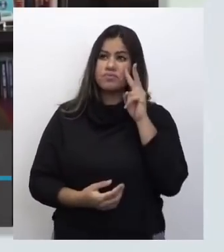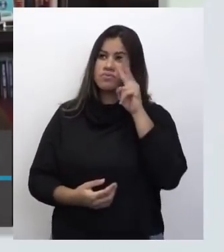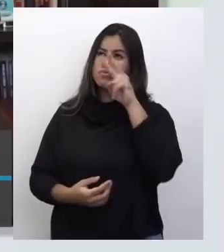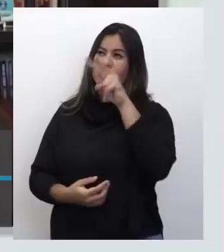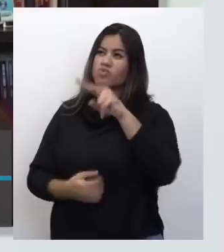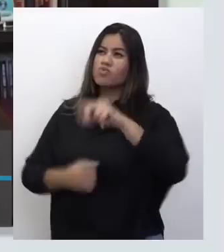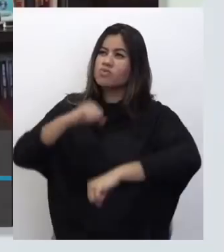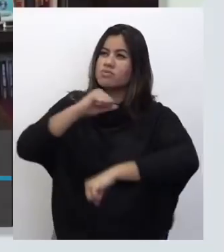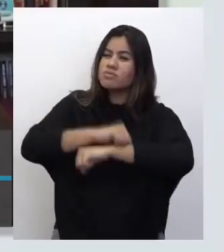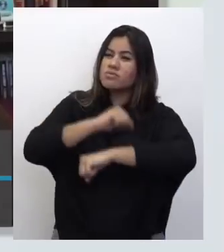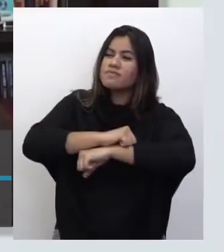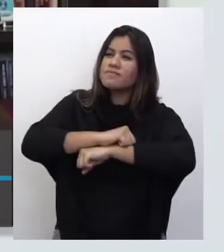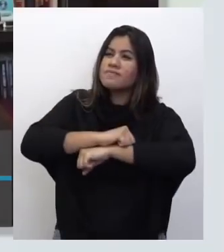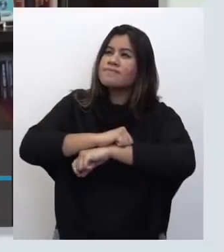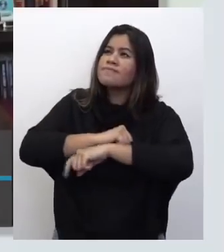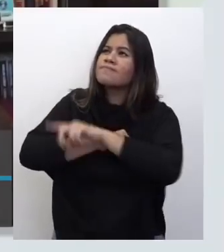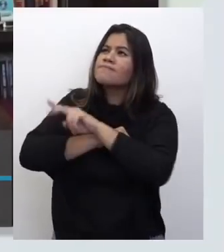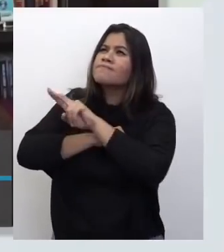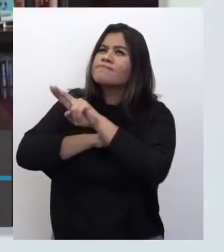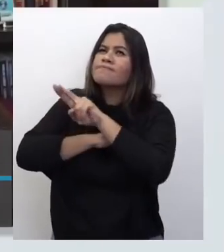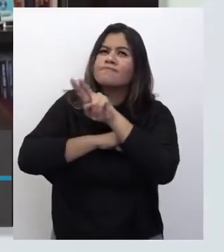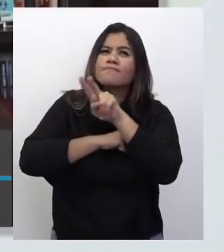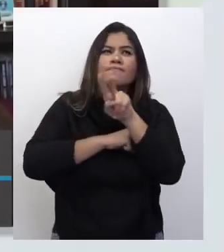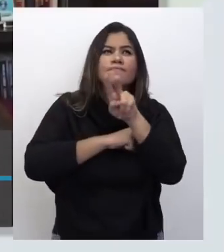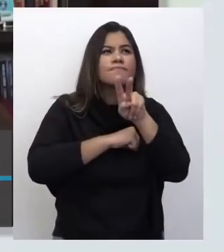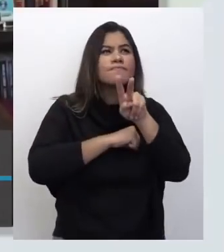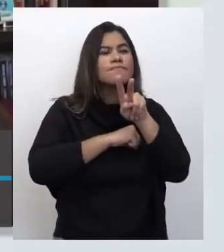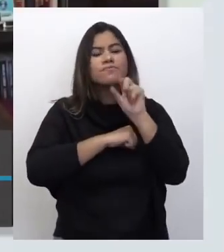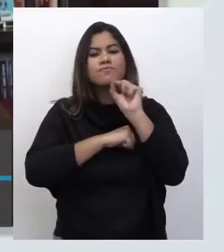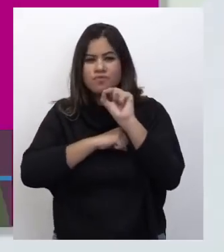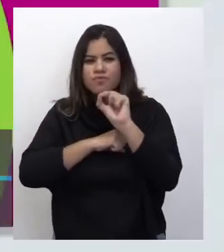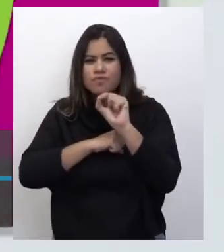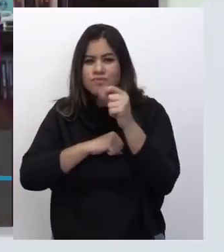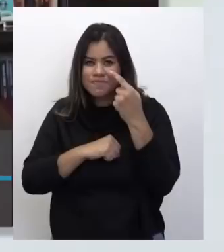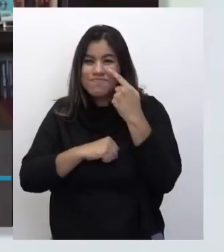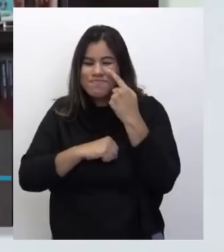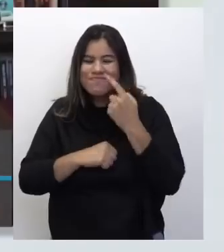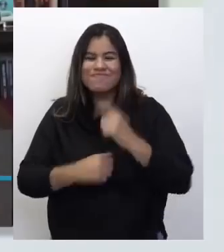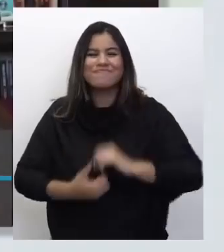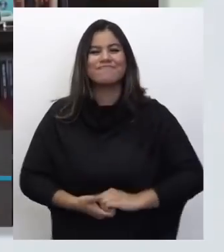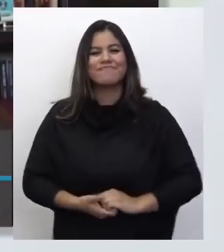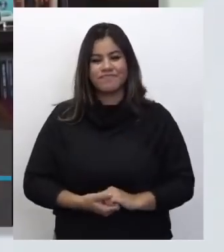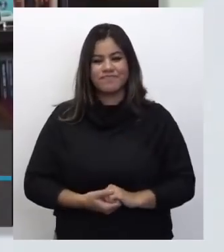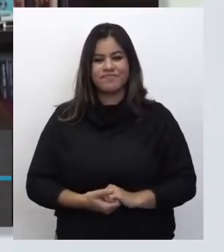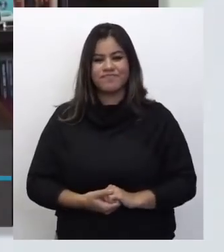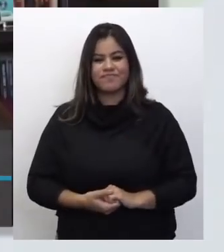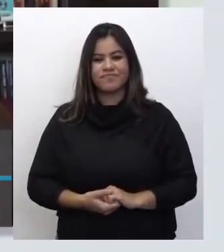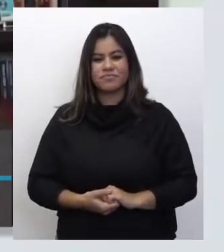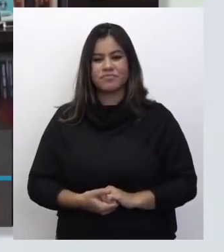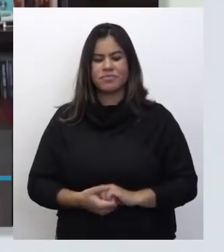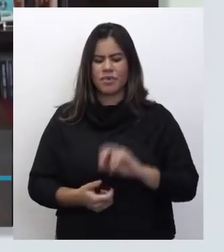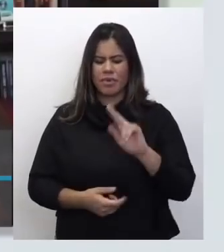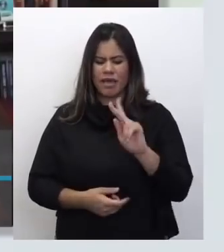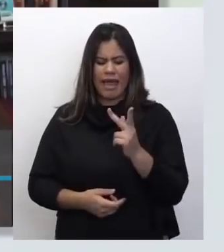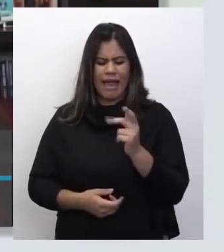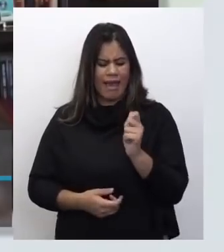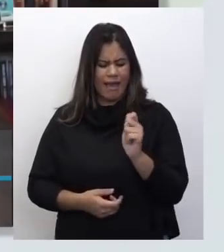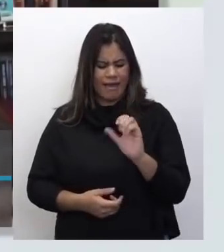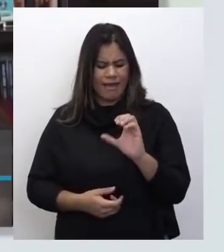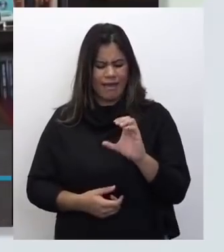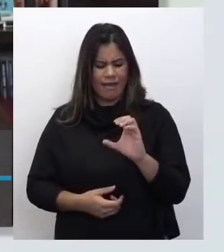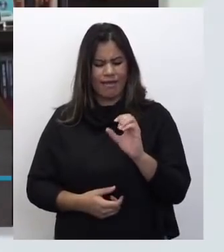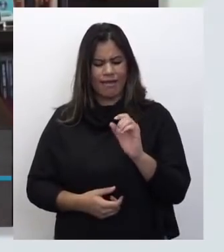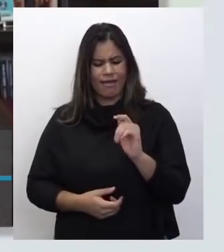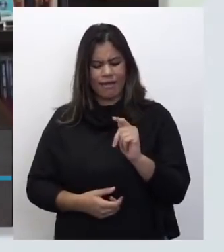janela, o que nós gostaríamos de ver? Vamos hackear a nossa janela? Tá, mas hackear, o que é isso?